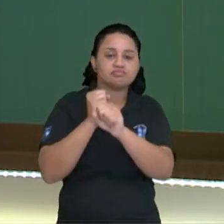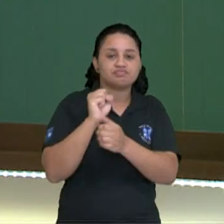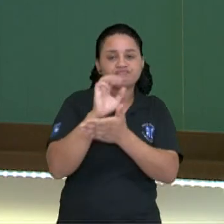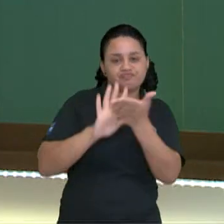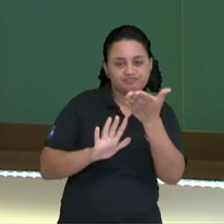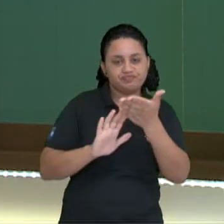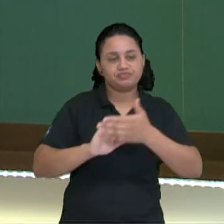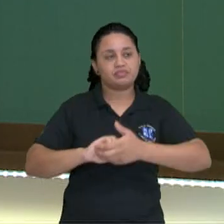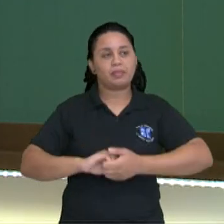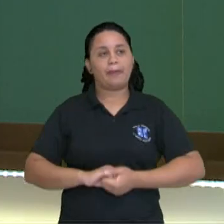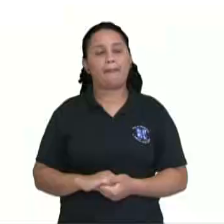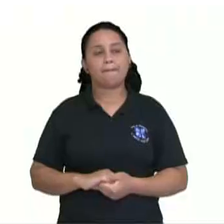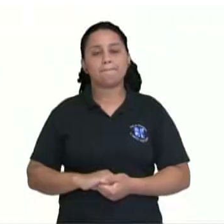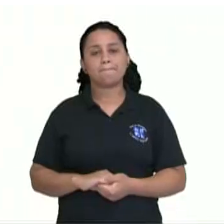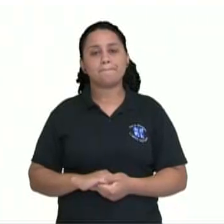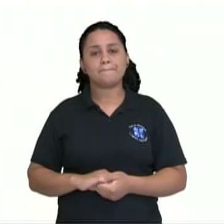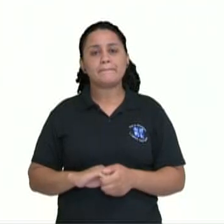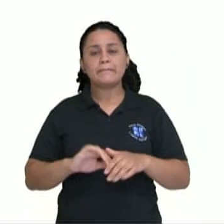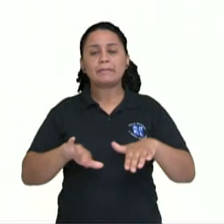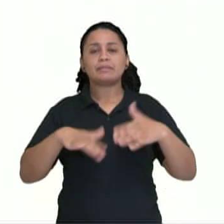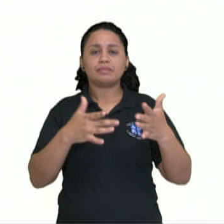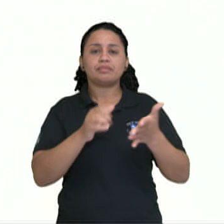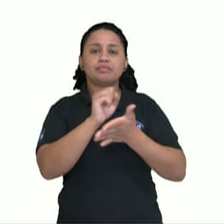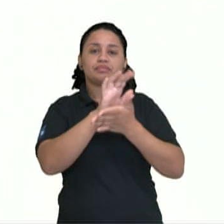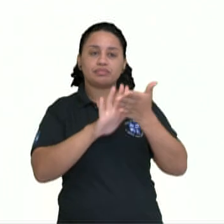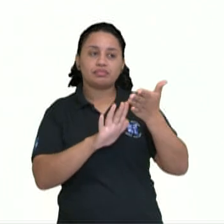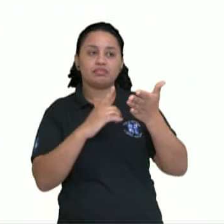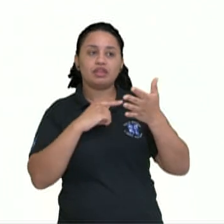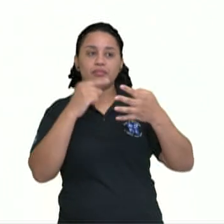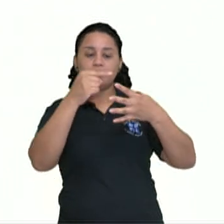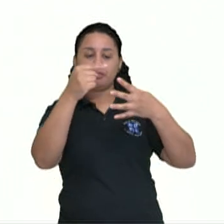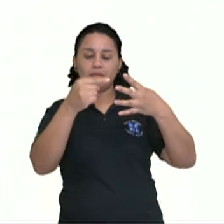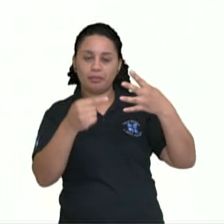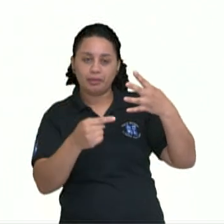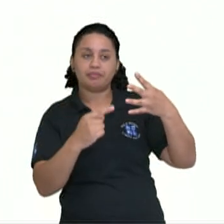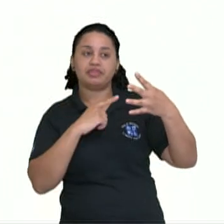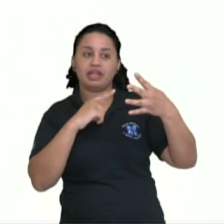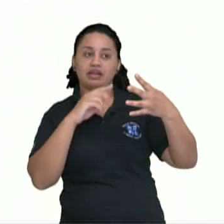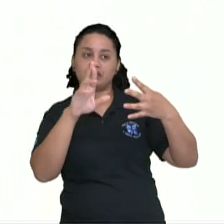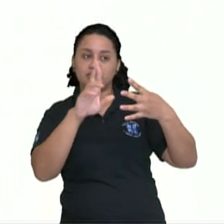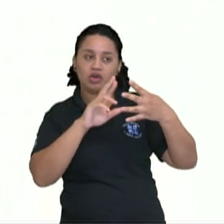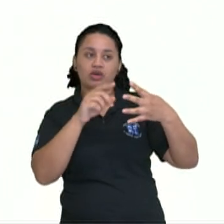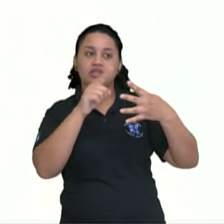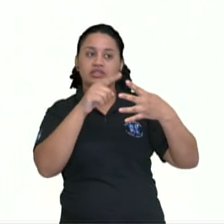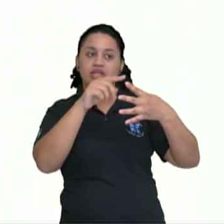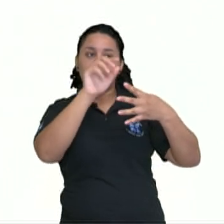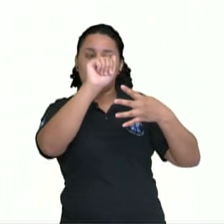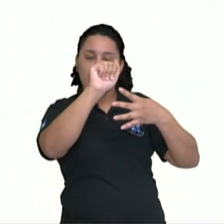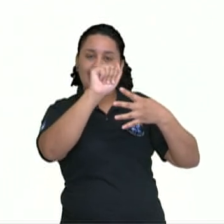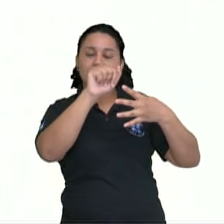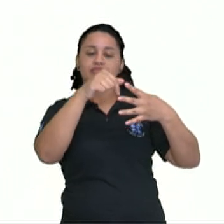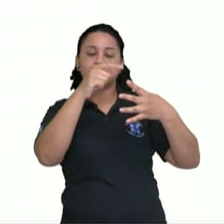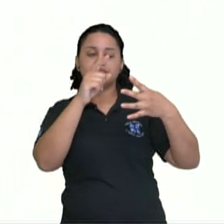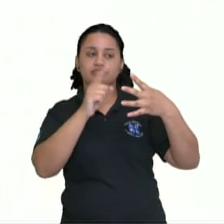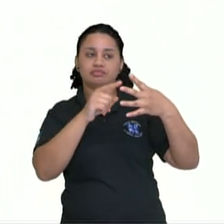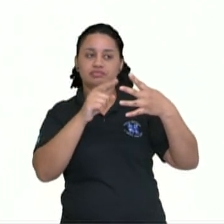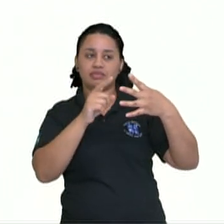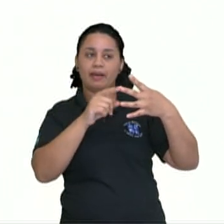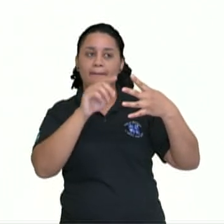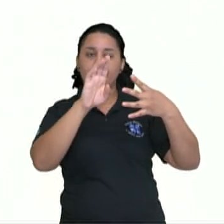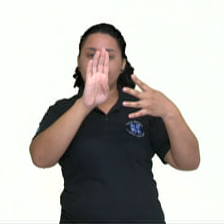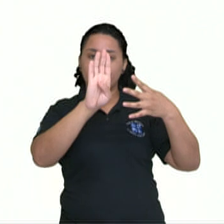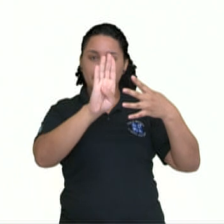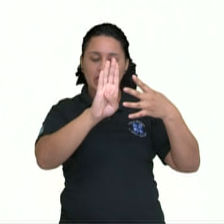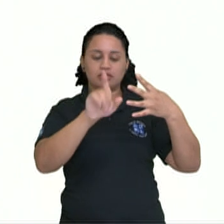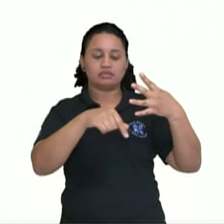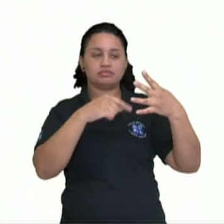exercício. Então, aqui na atividade eu deixo a resposta para vocês. Letra A, cosseno de 330 é